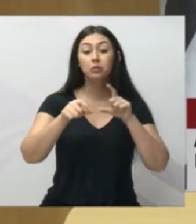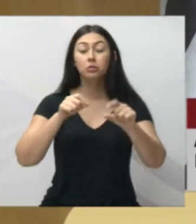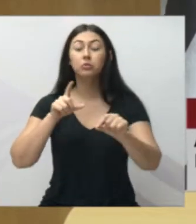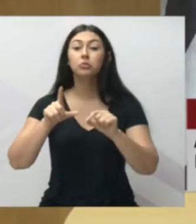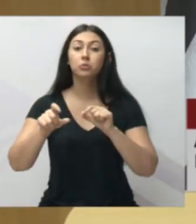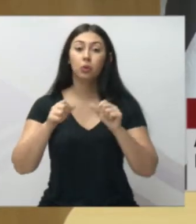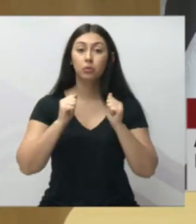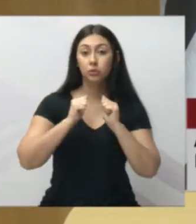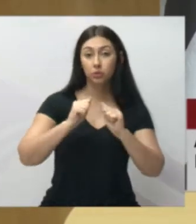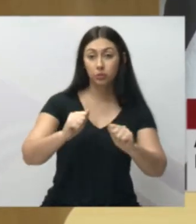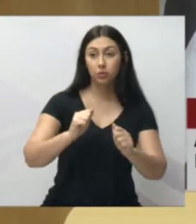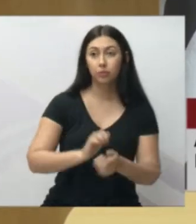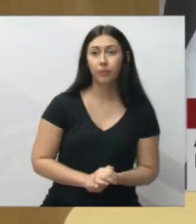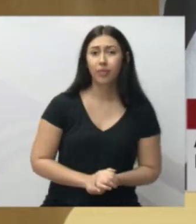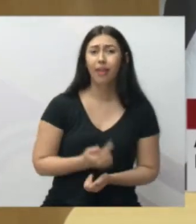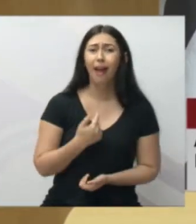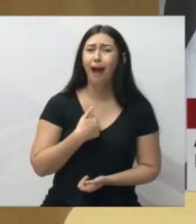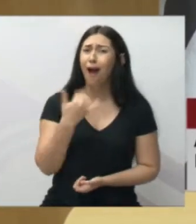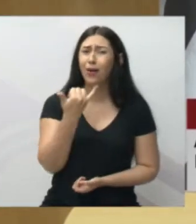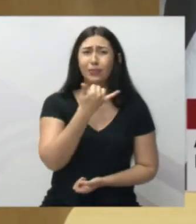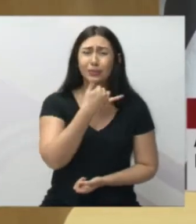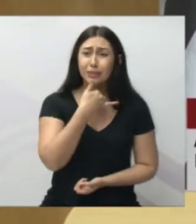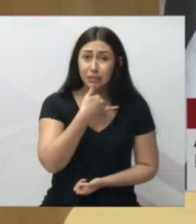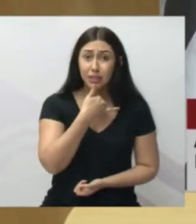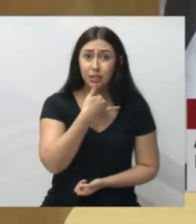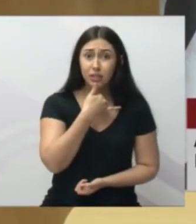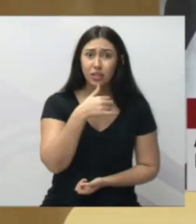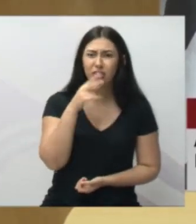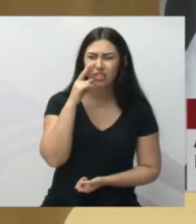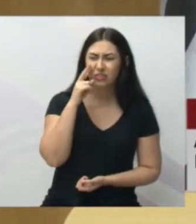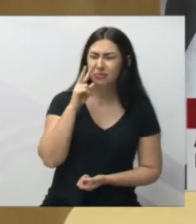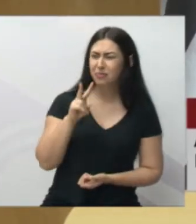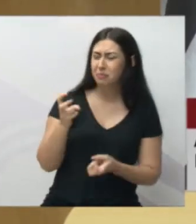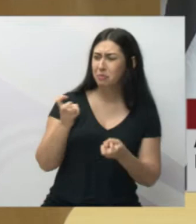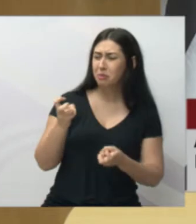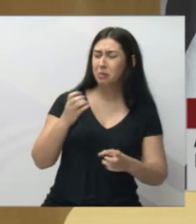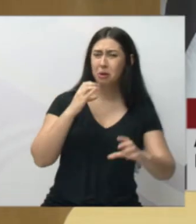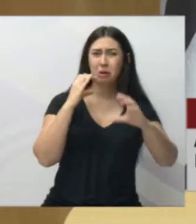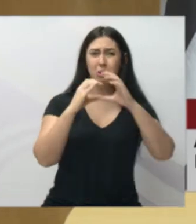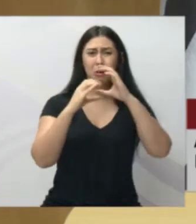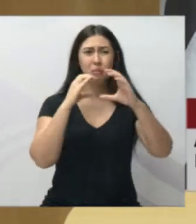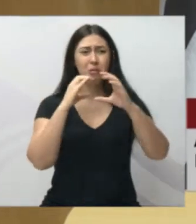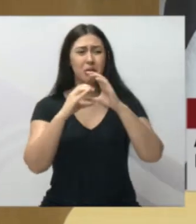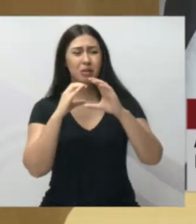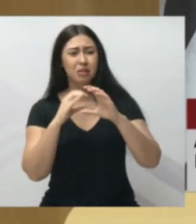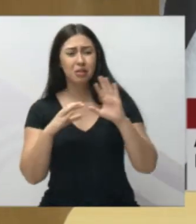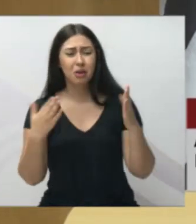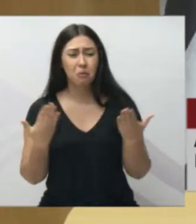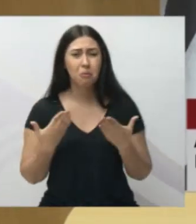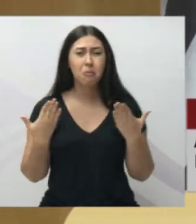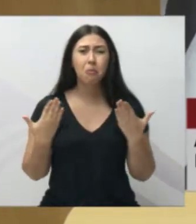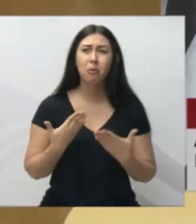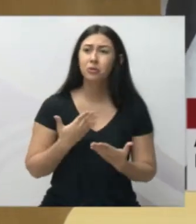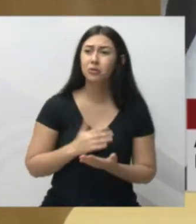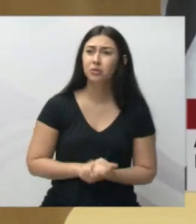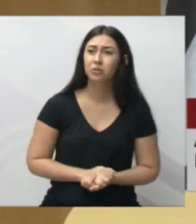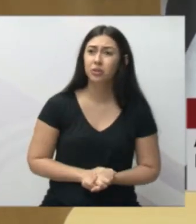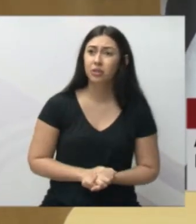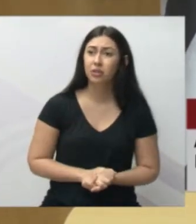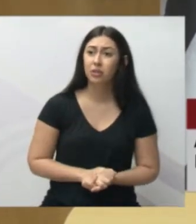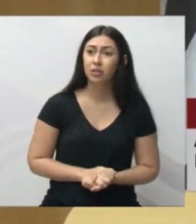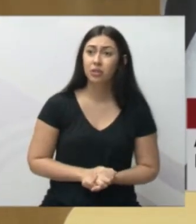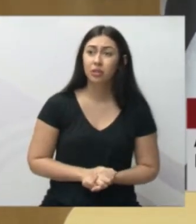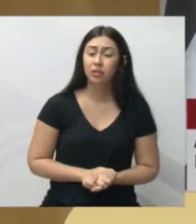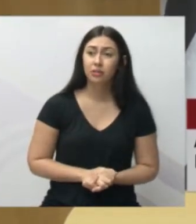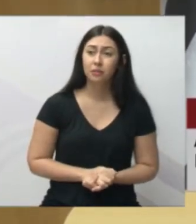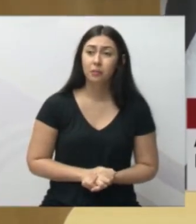gabinete. Então, eu fiquei muito triste de ver essa comunicação hoje no site da Câmara, sem